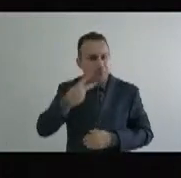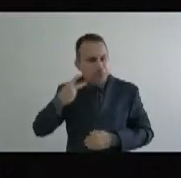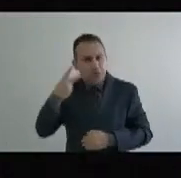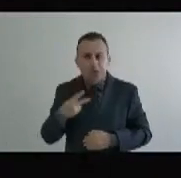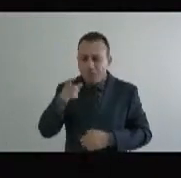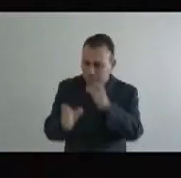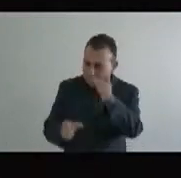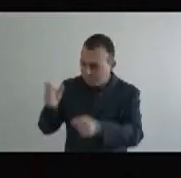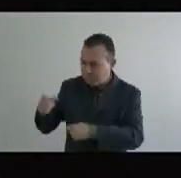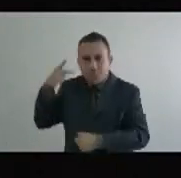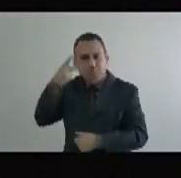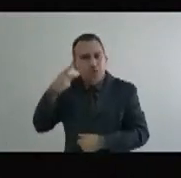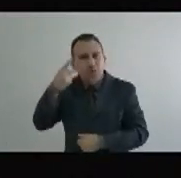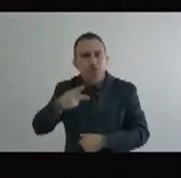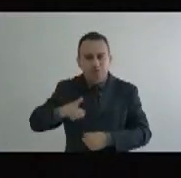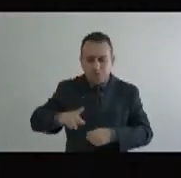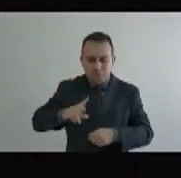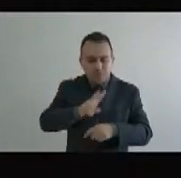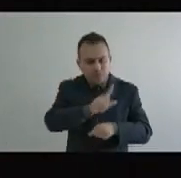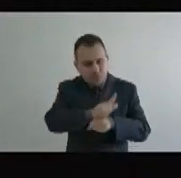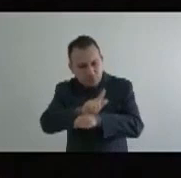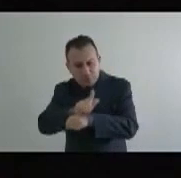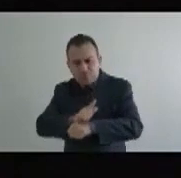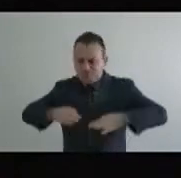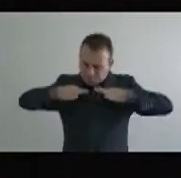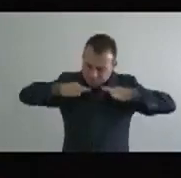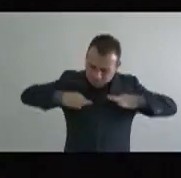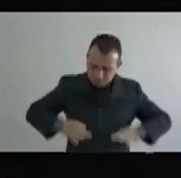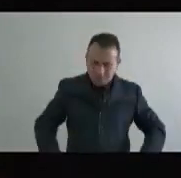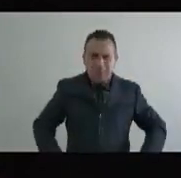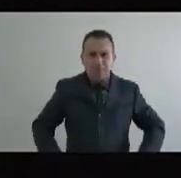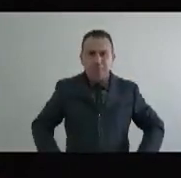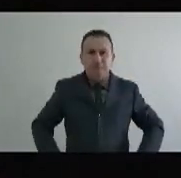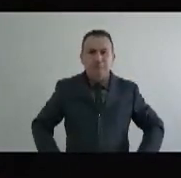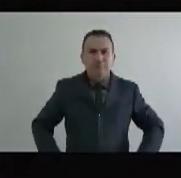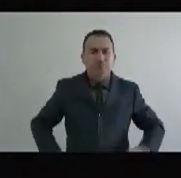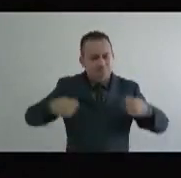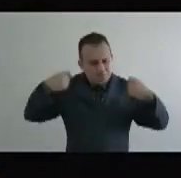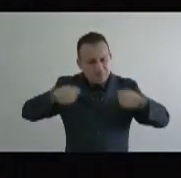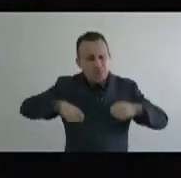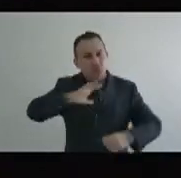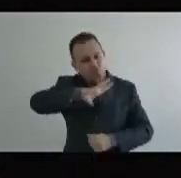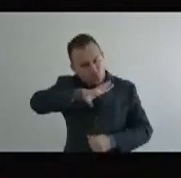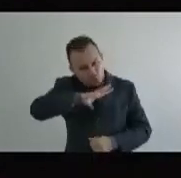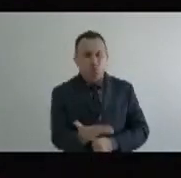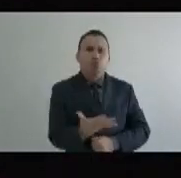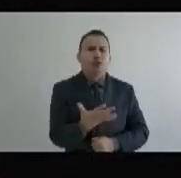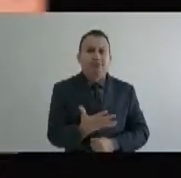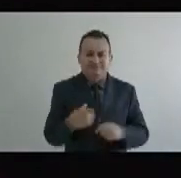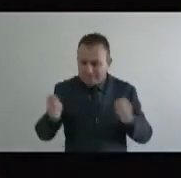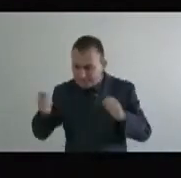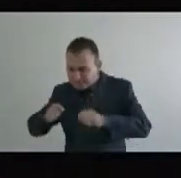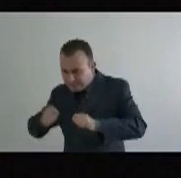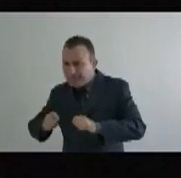autossuficientes, sem medo de fazer o correto, sem receio de fazer o que é possível, e que não faz por